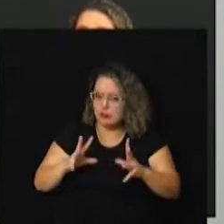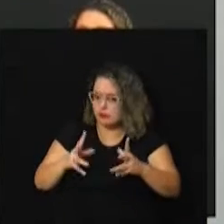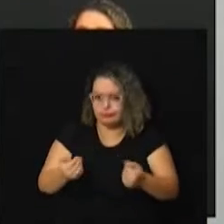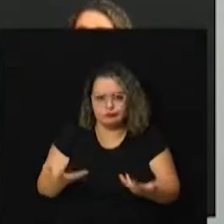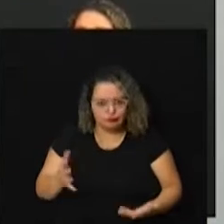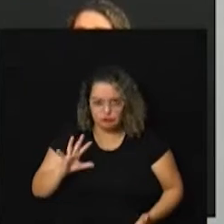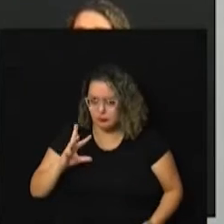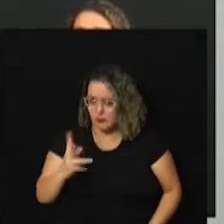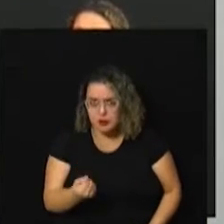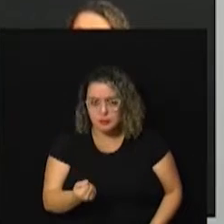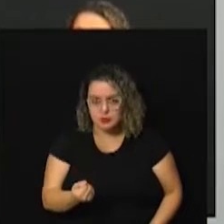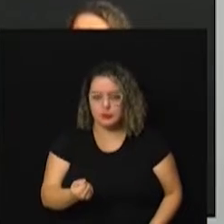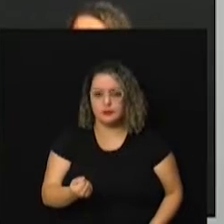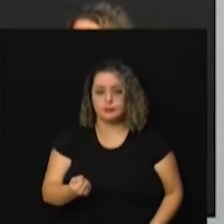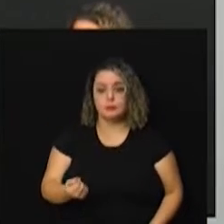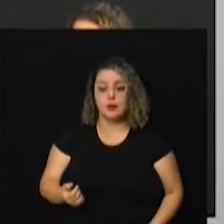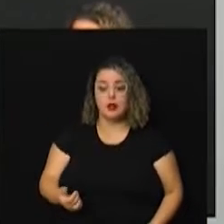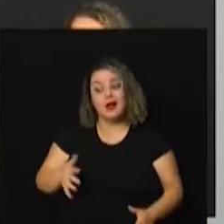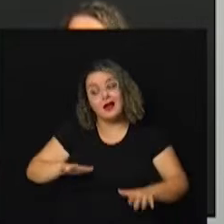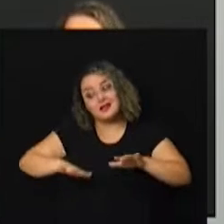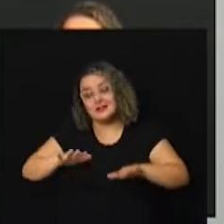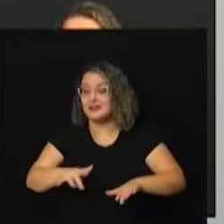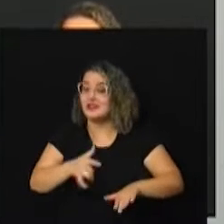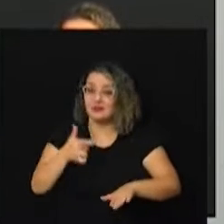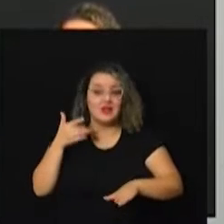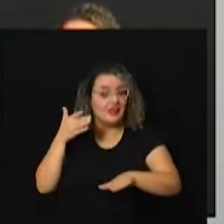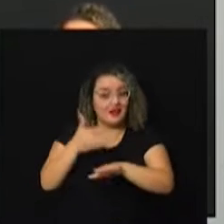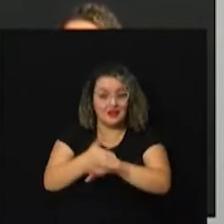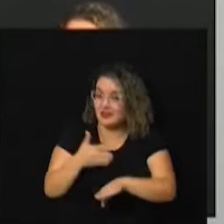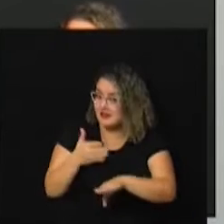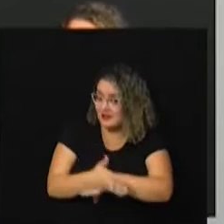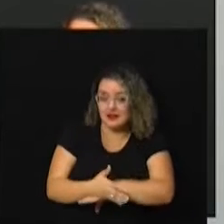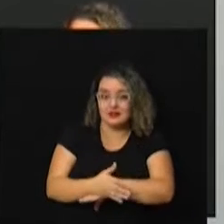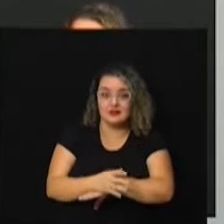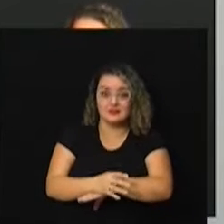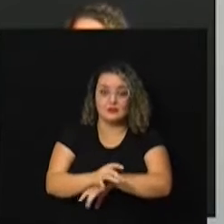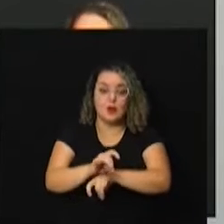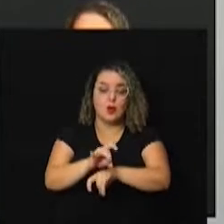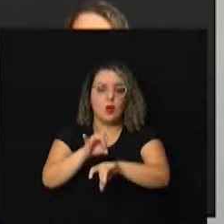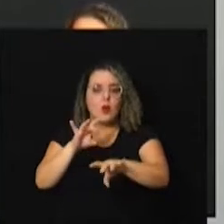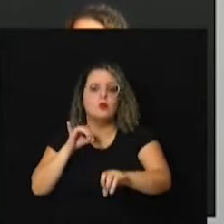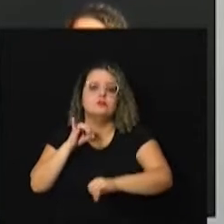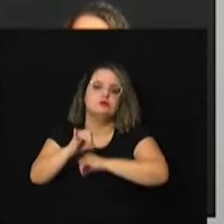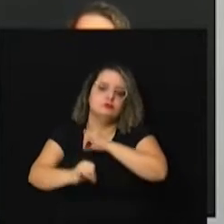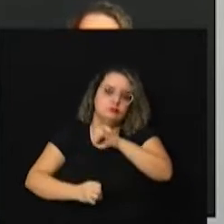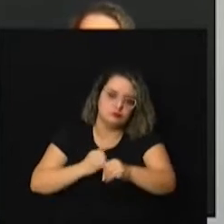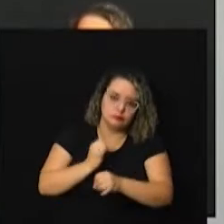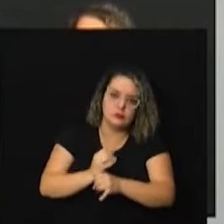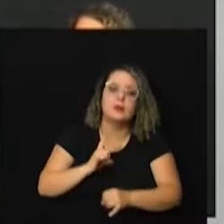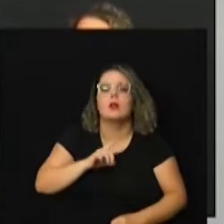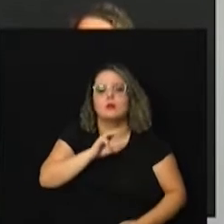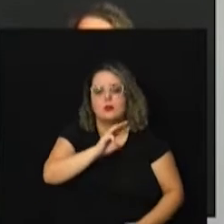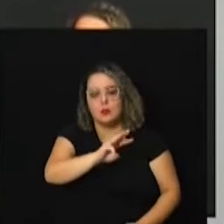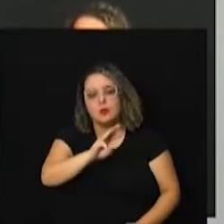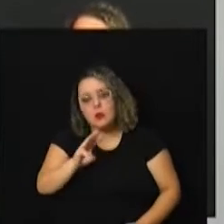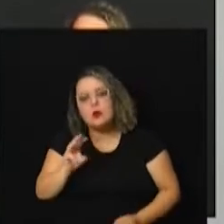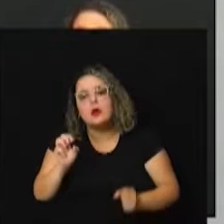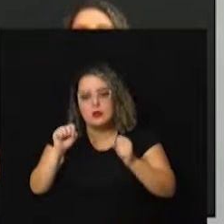A lei número 16.211 obriga que a Prefeitura de Campinas informe em todas as suas unidades